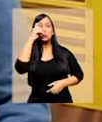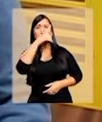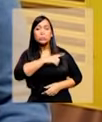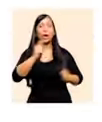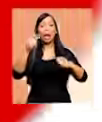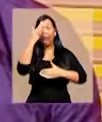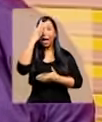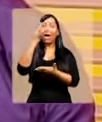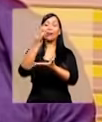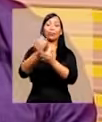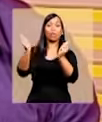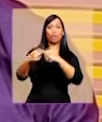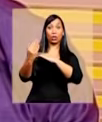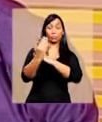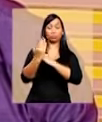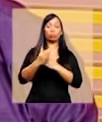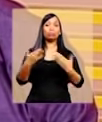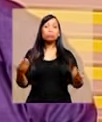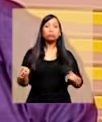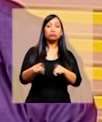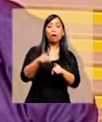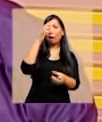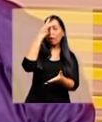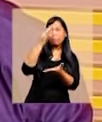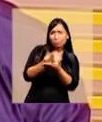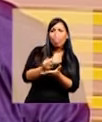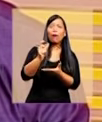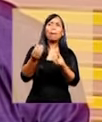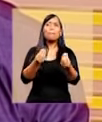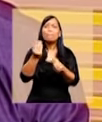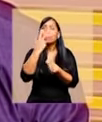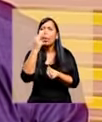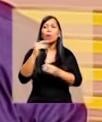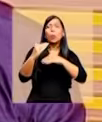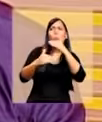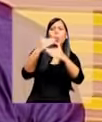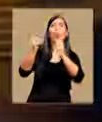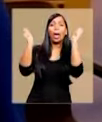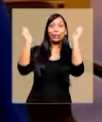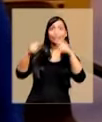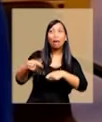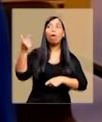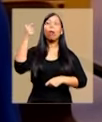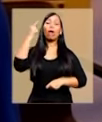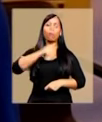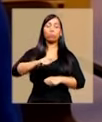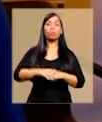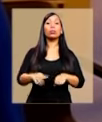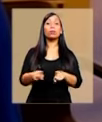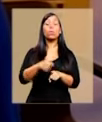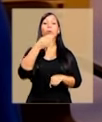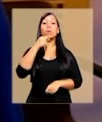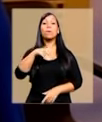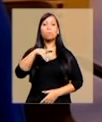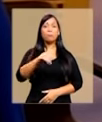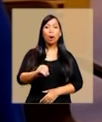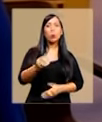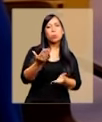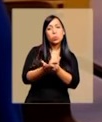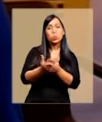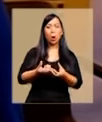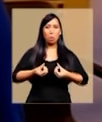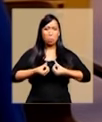inseguranças da vida. A fé é uma tábua que nós nos apegamos no oceano da vida. Para Paulo Carvalho, coordenador de um centro de